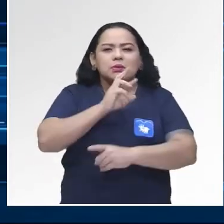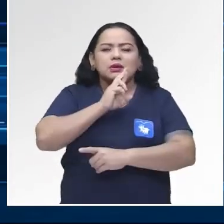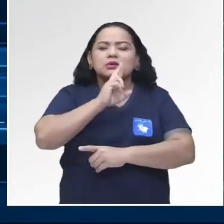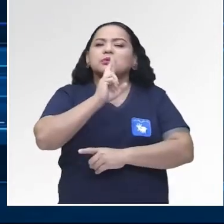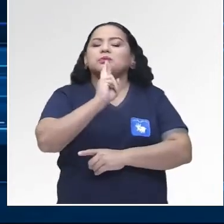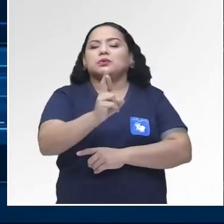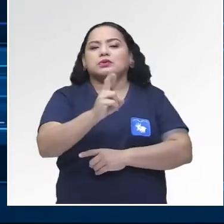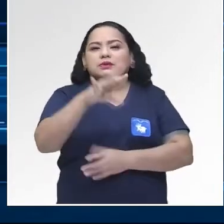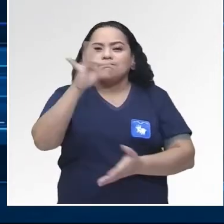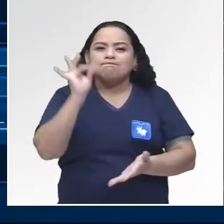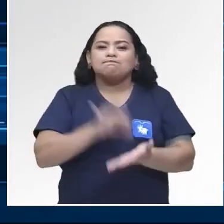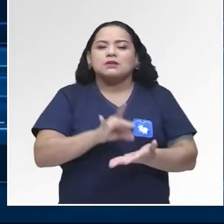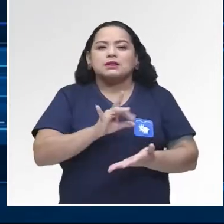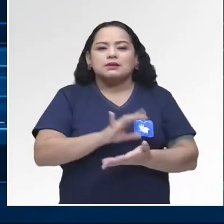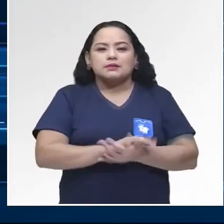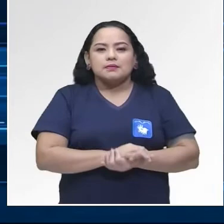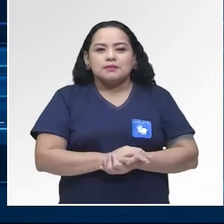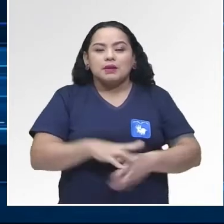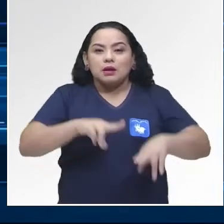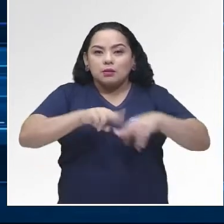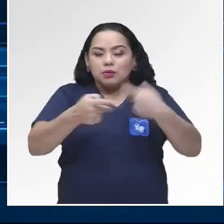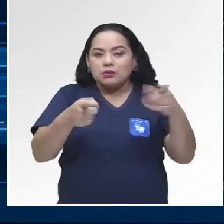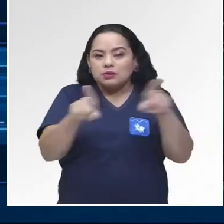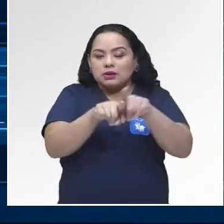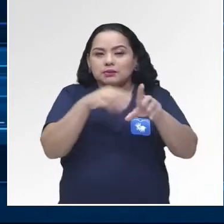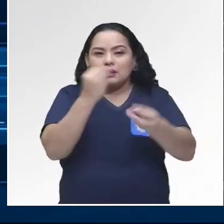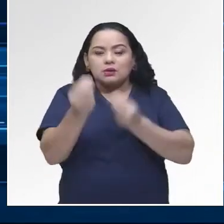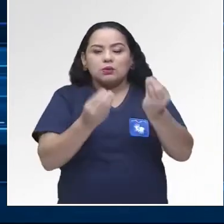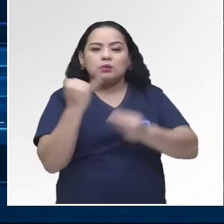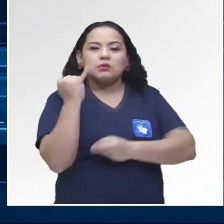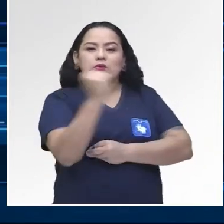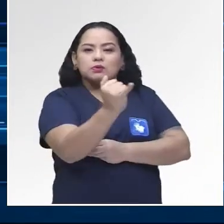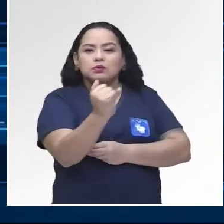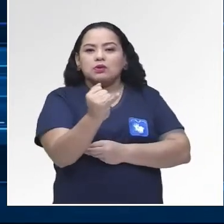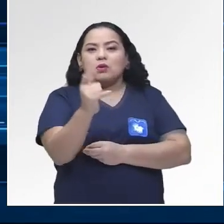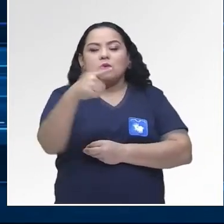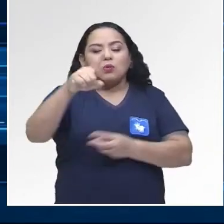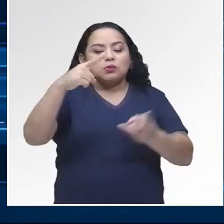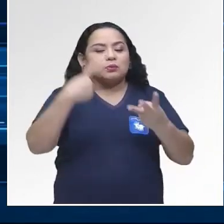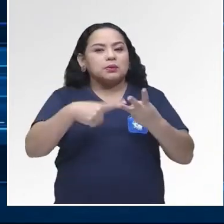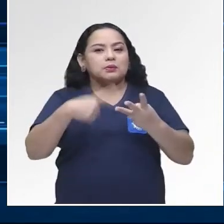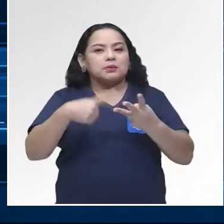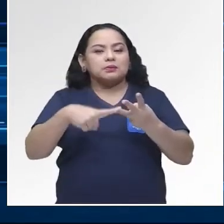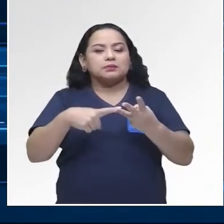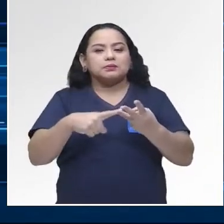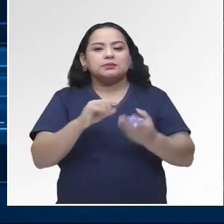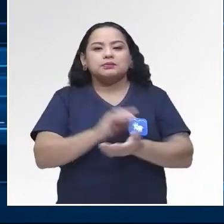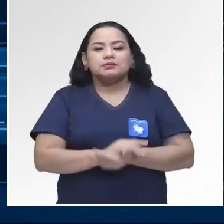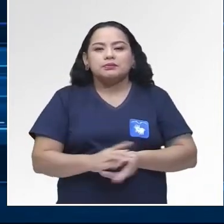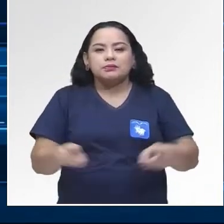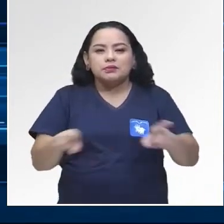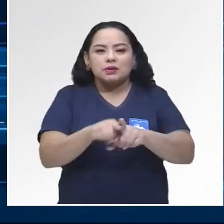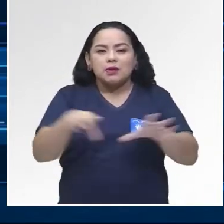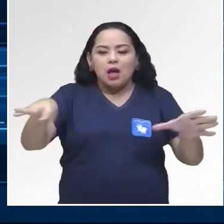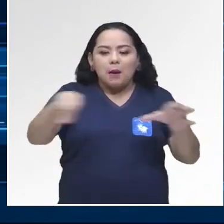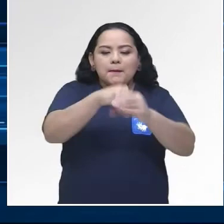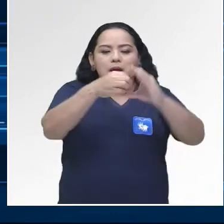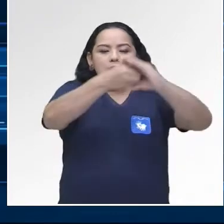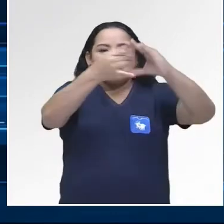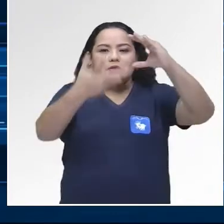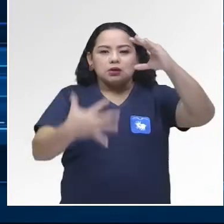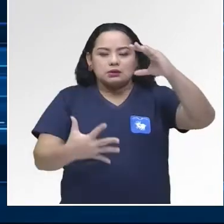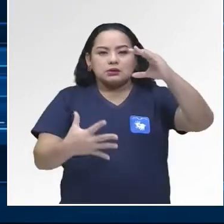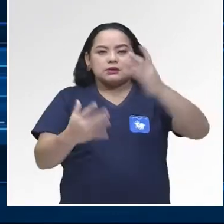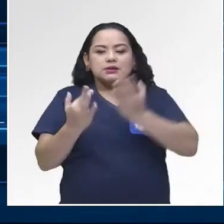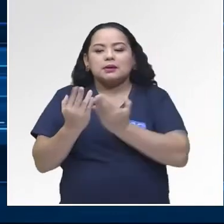complicada. E é por isso também que aqui nós falamos de um outro ponto que também é característico do senso